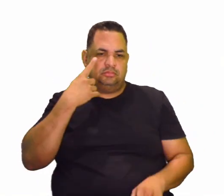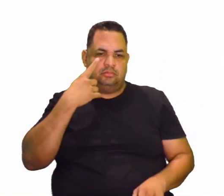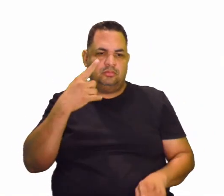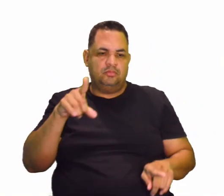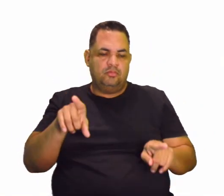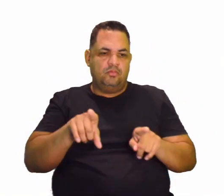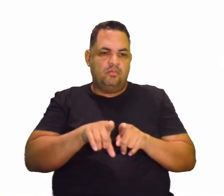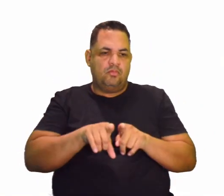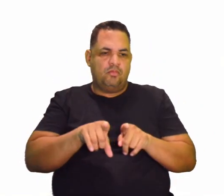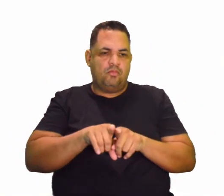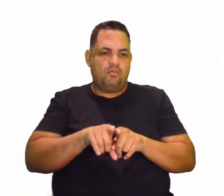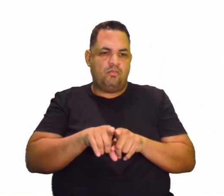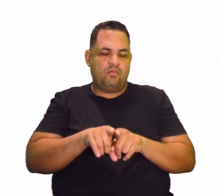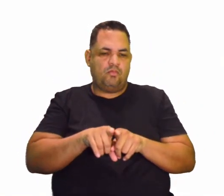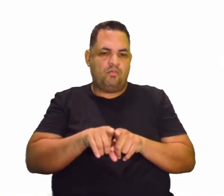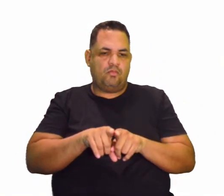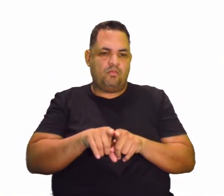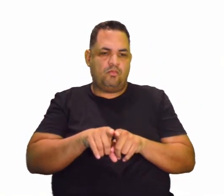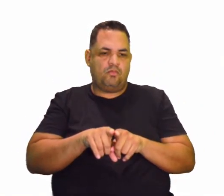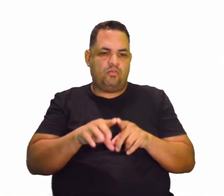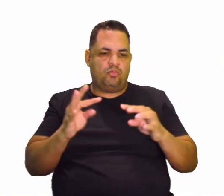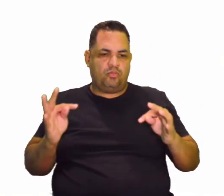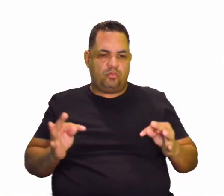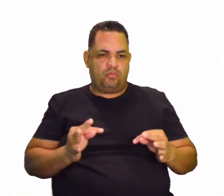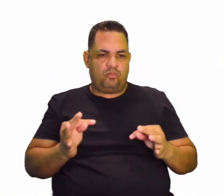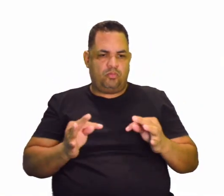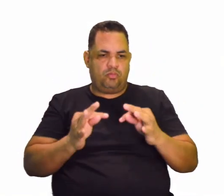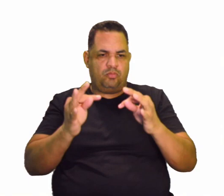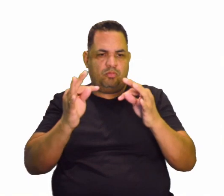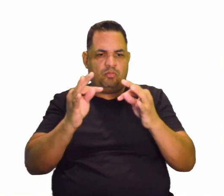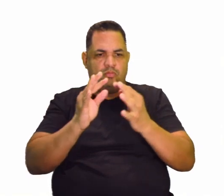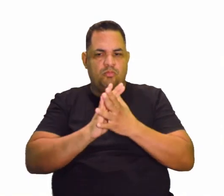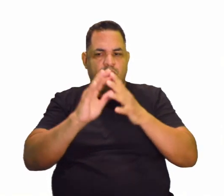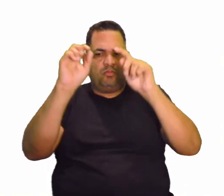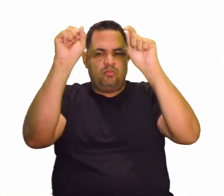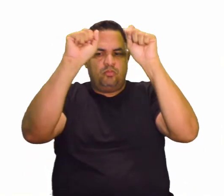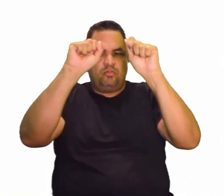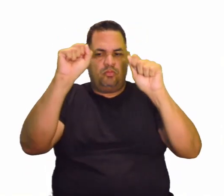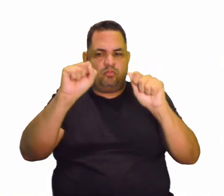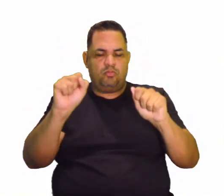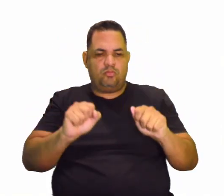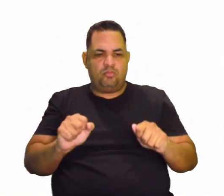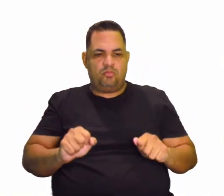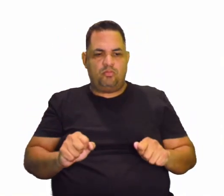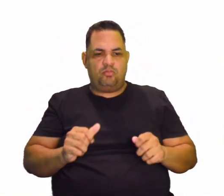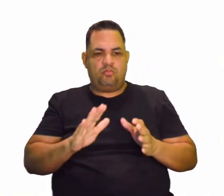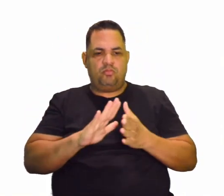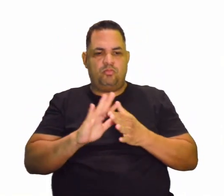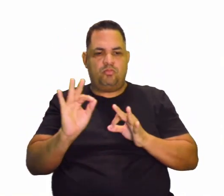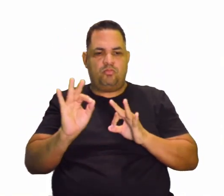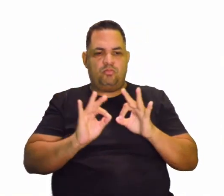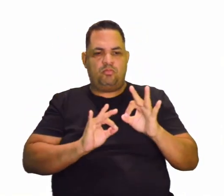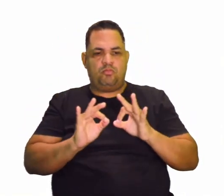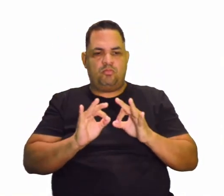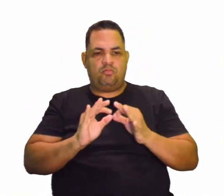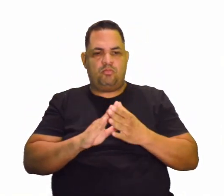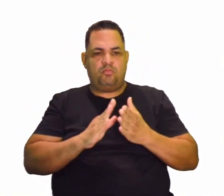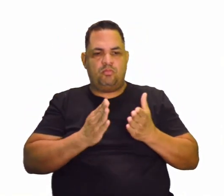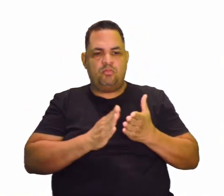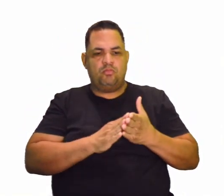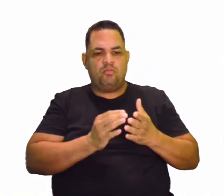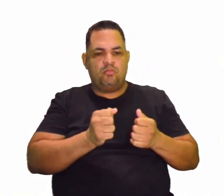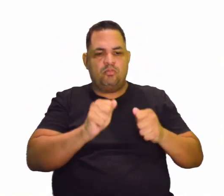tanto na técnica da escultura, né, das estátuas, que